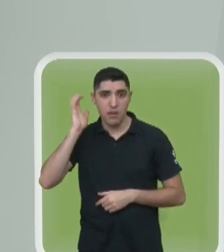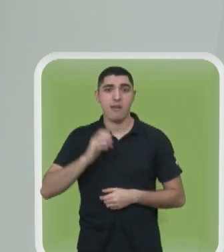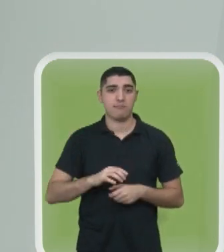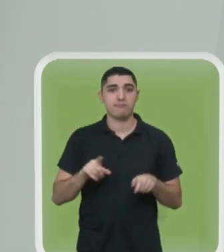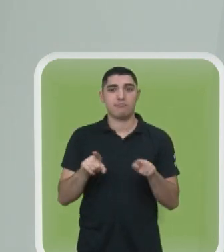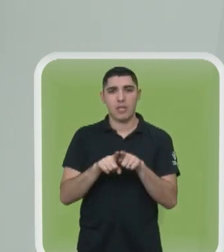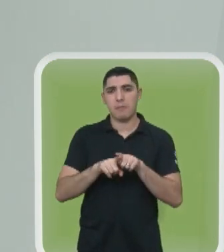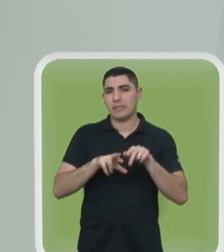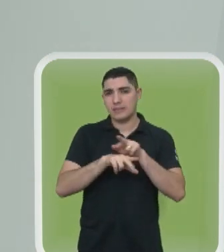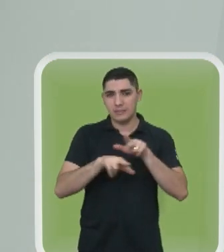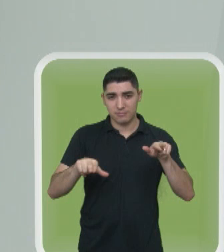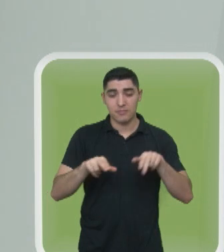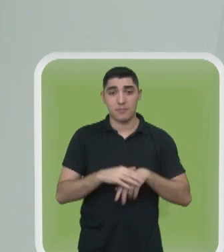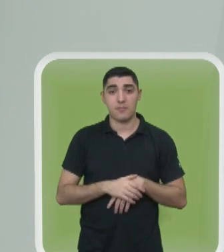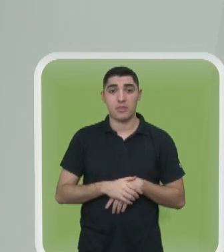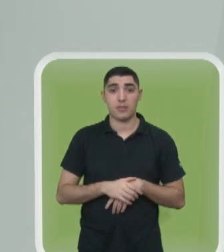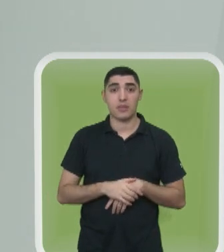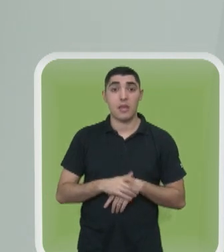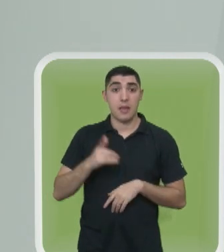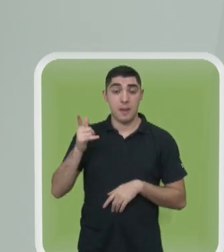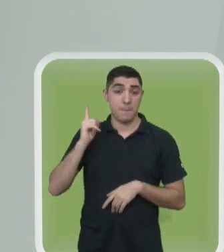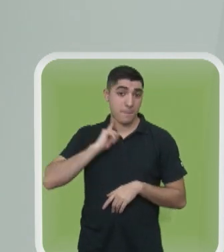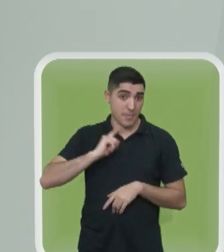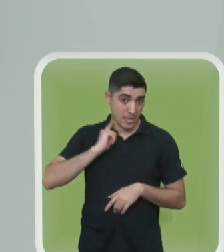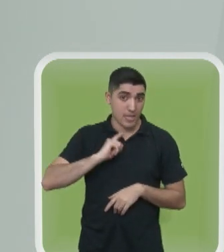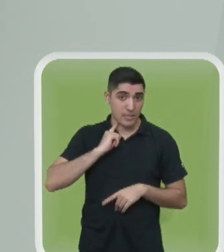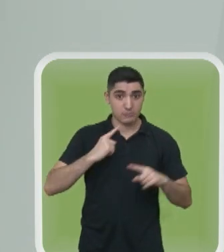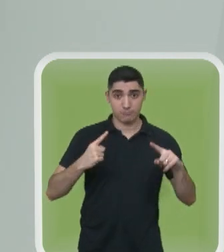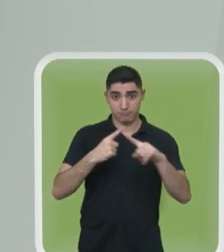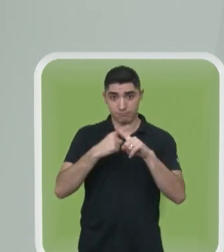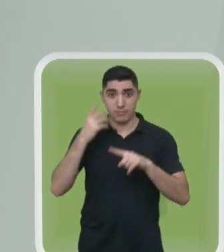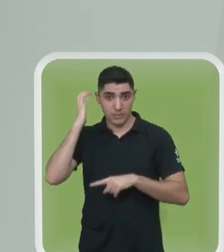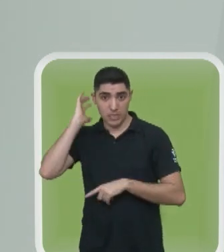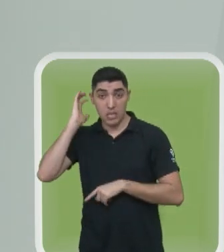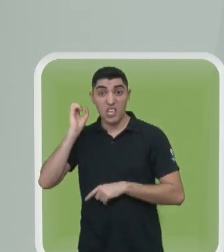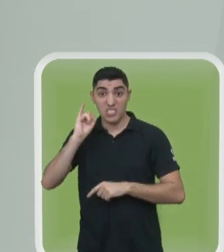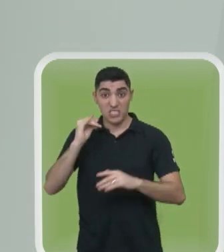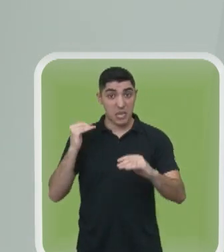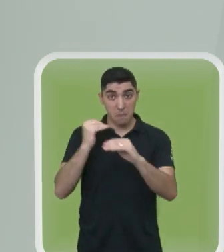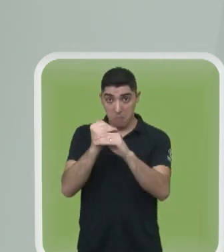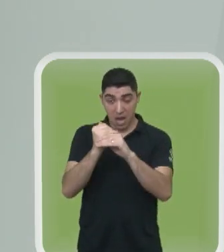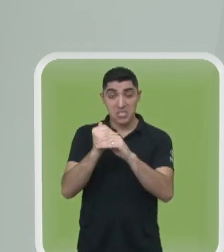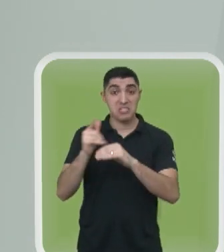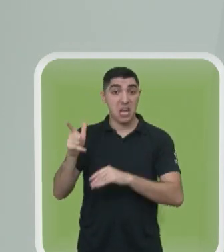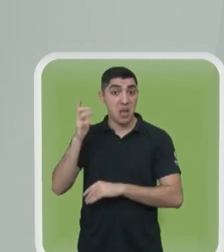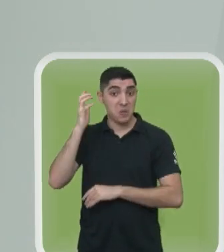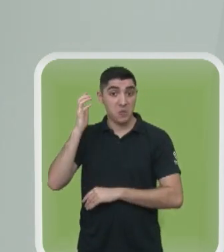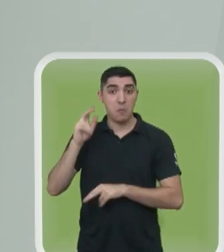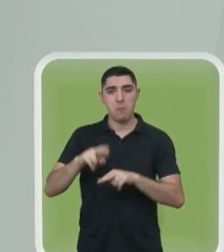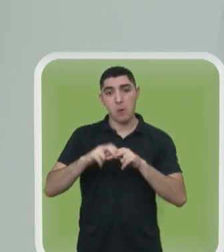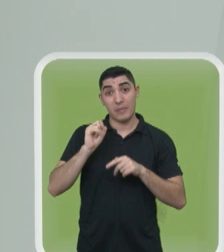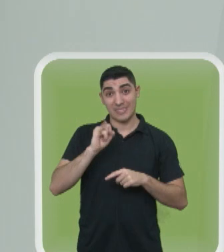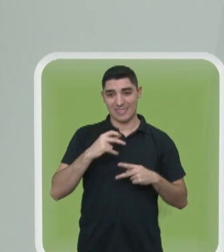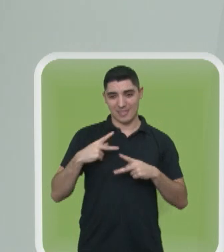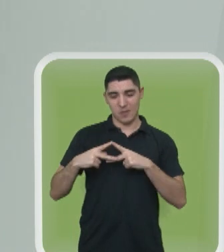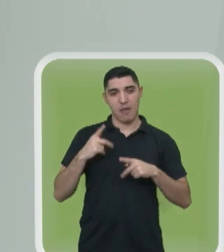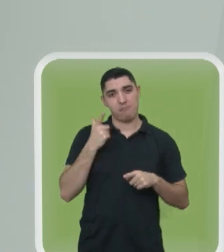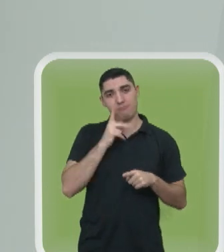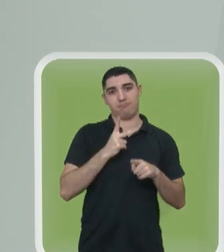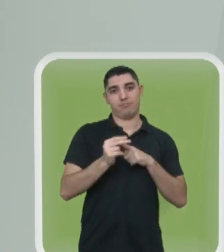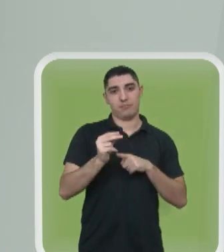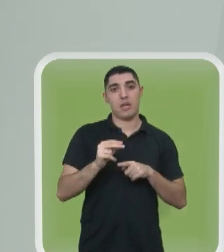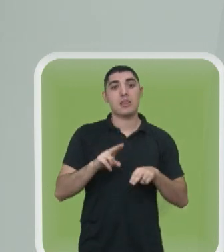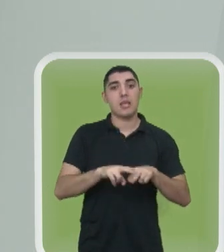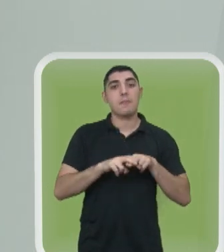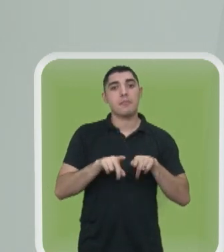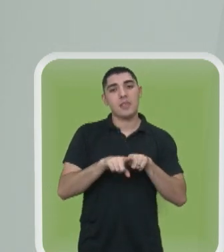vai ver na classificação por quê. Minas e Santo André, um empate já resolve para o São José em caso de vitória do São José, é claro. Marreco, Sorocaba, Corinthians e